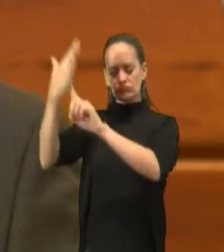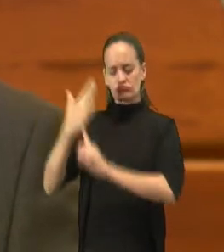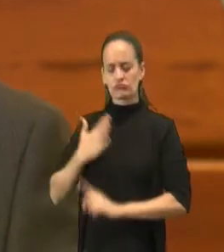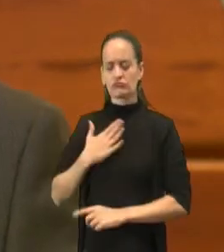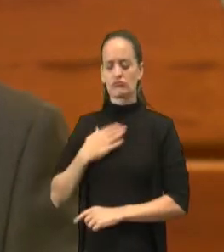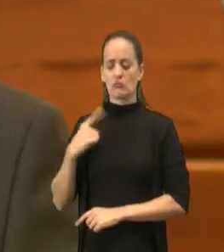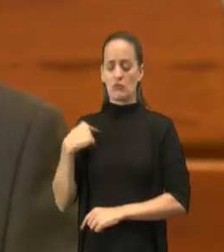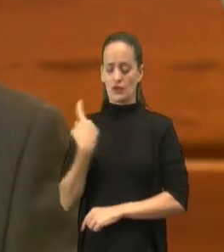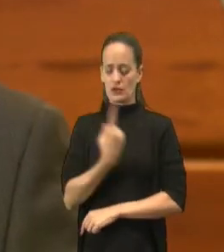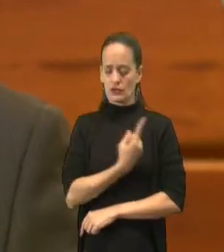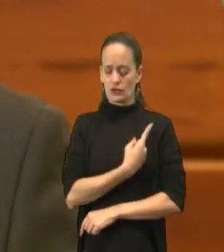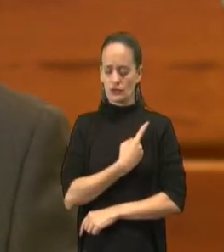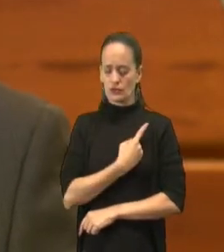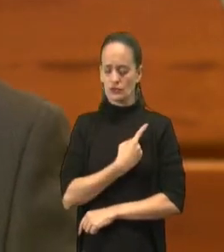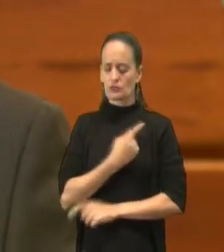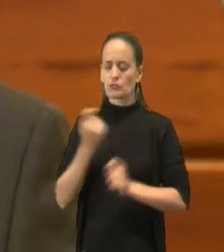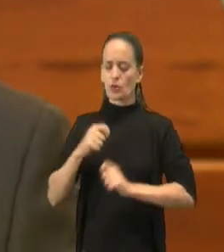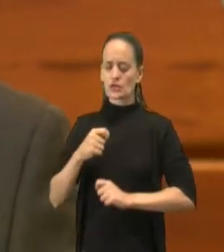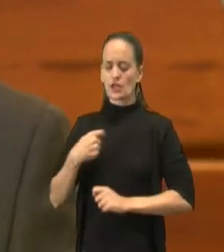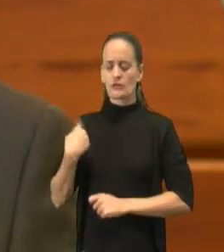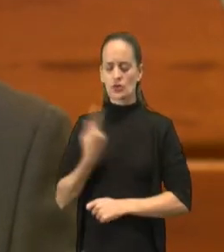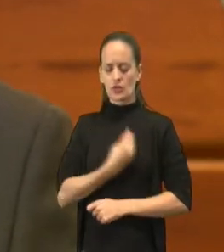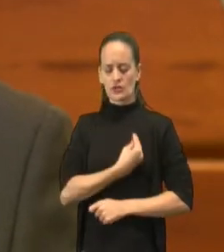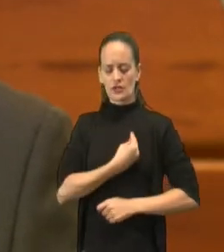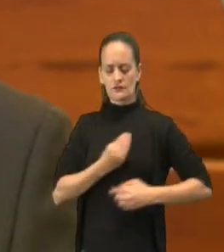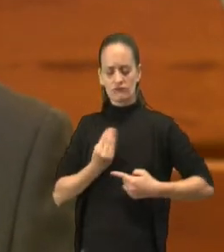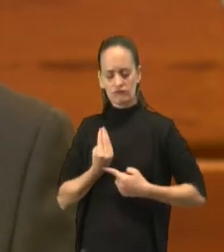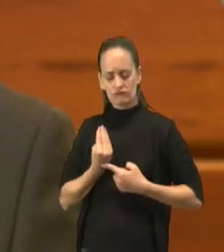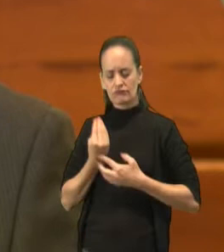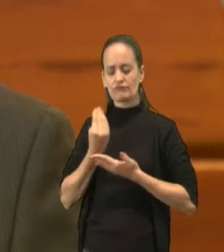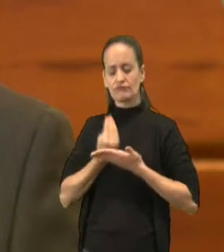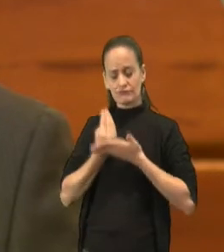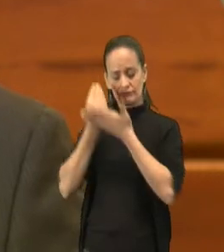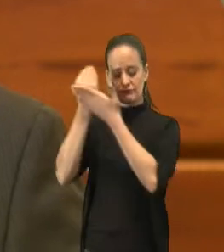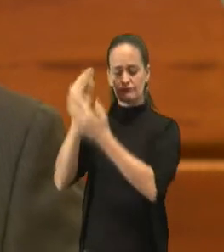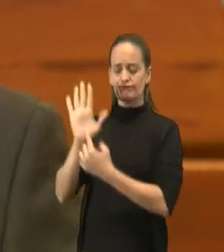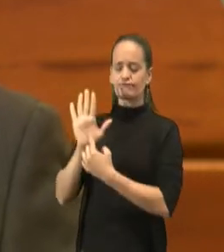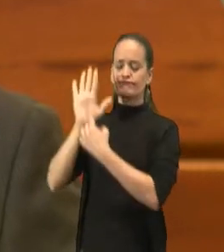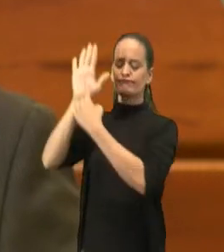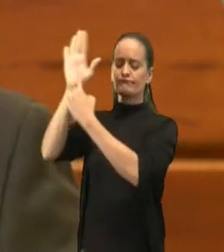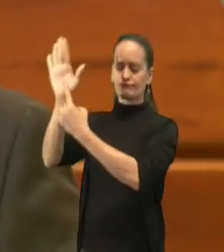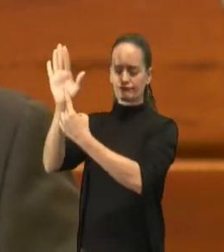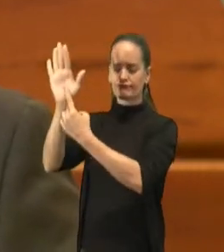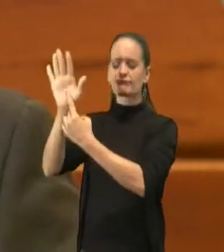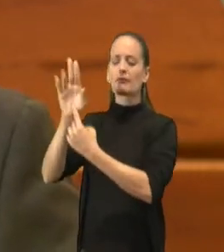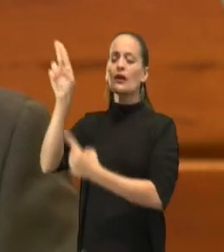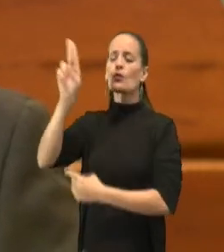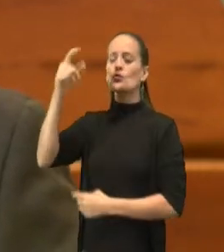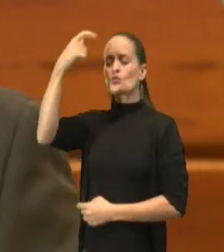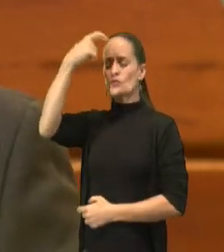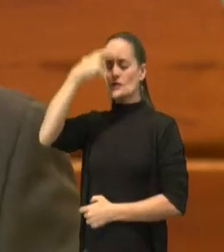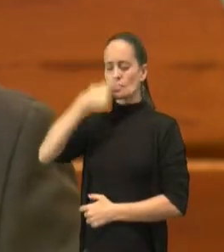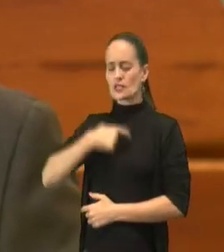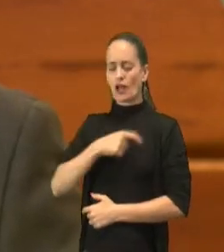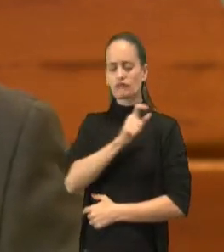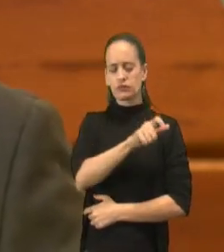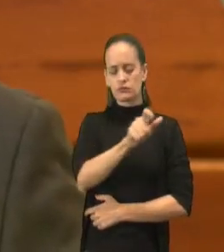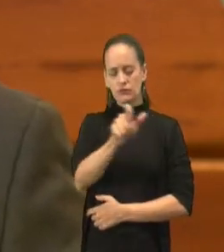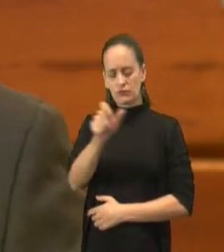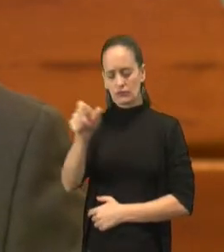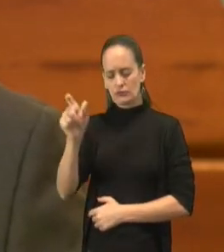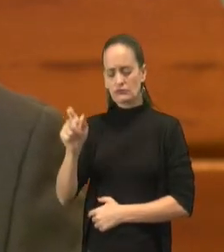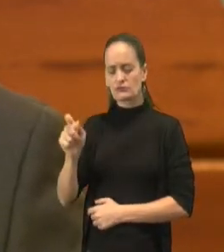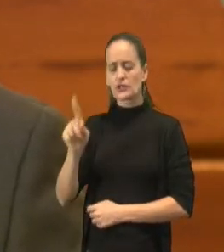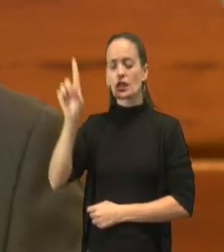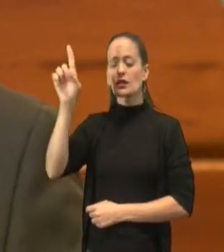que possamos nos apresentar, Senhor Deus, diante do Senhor nesse tempo, para sermos usados da melhor maneira possível,